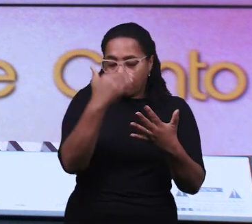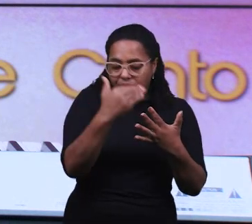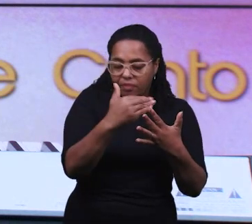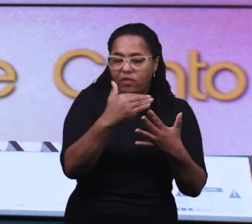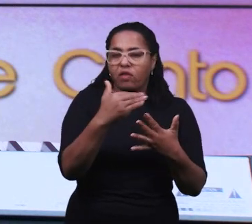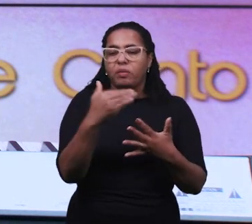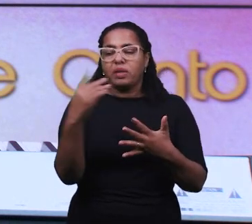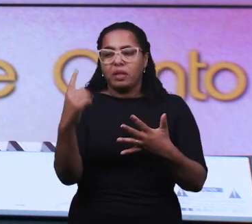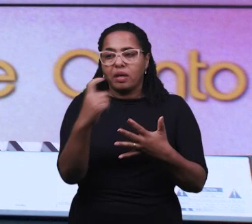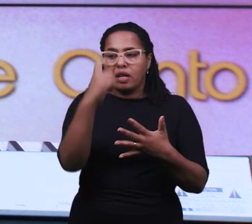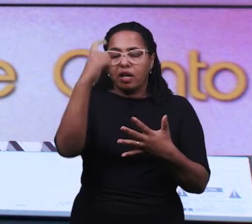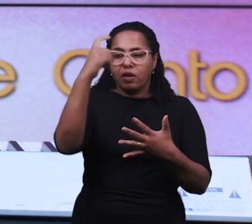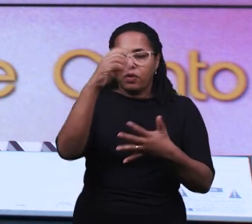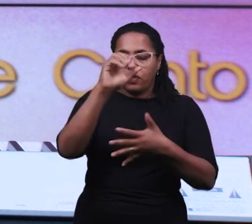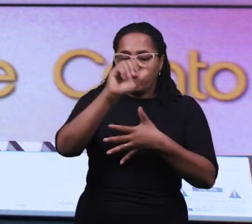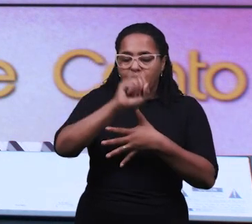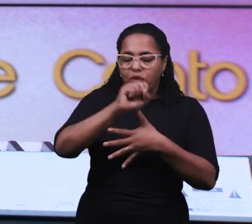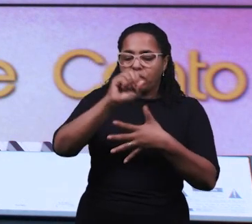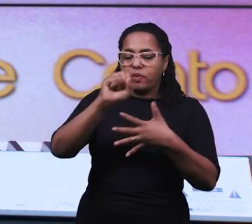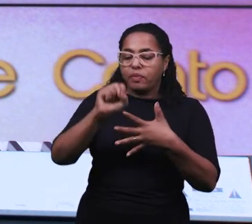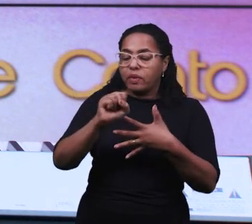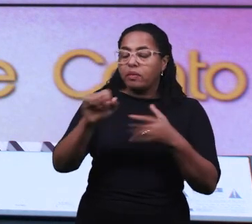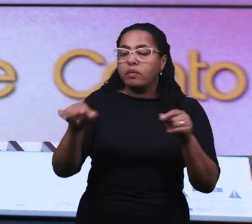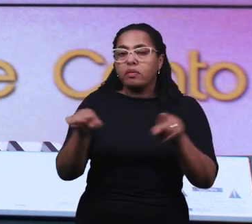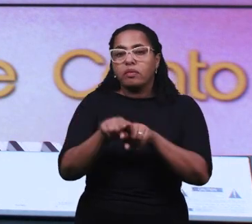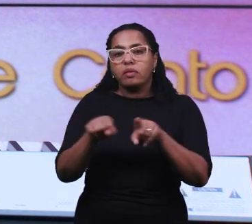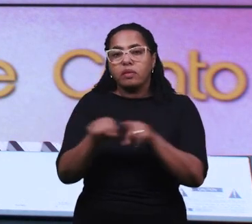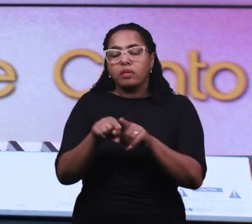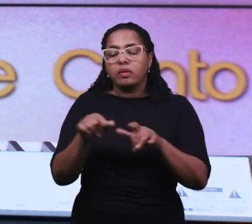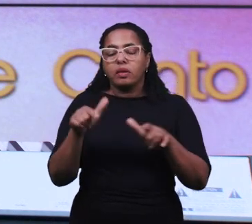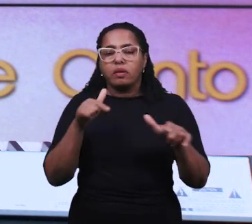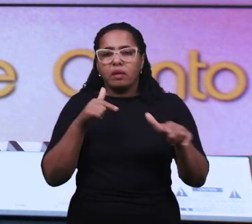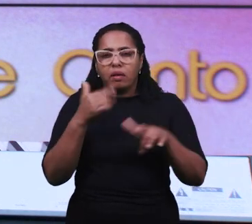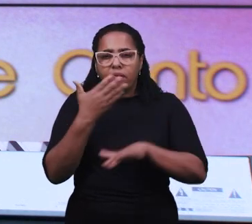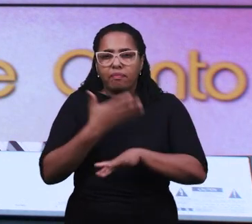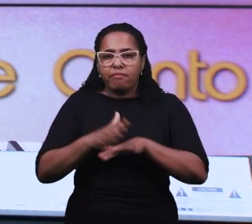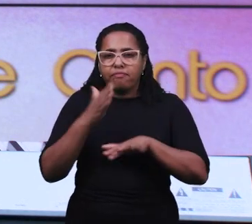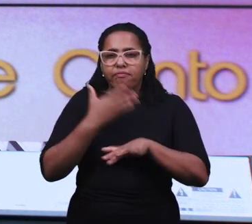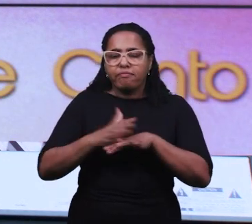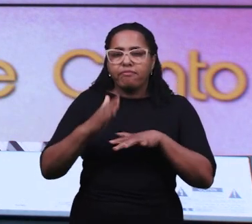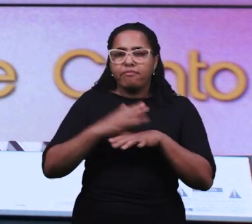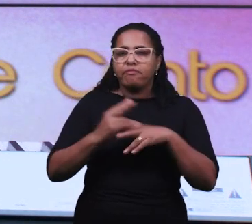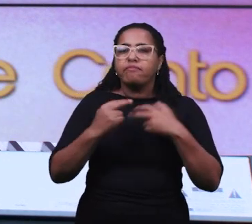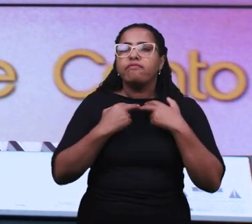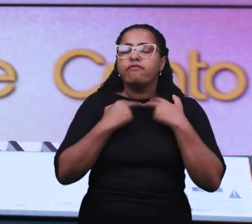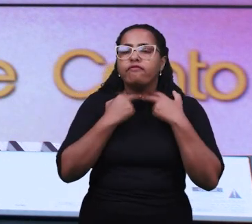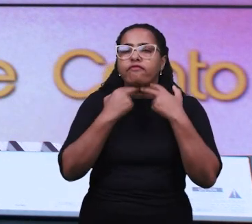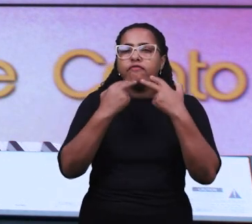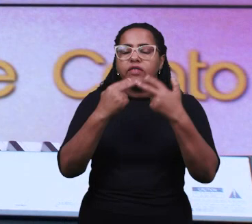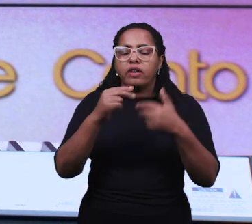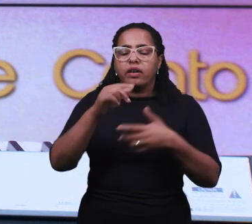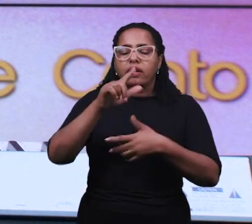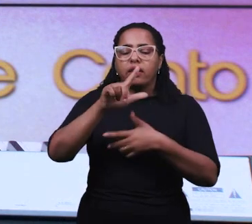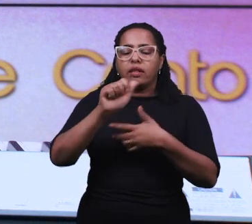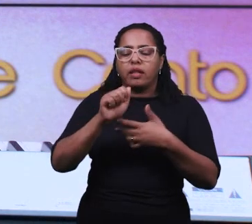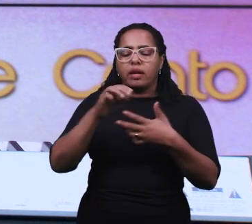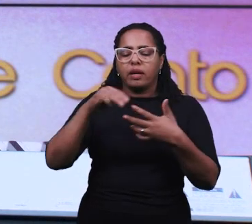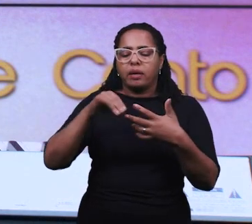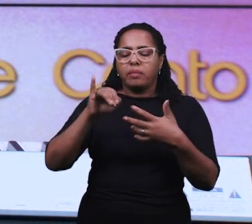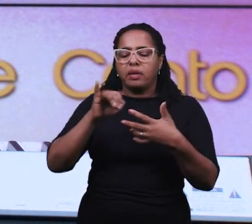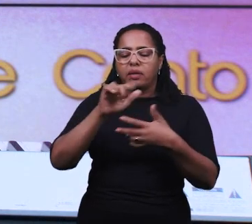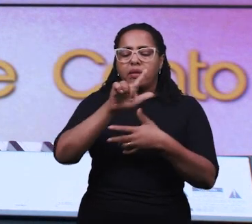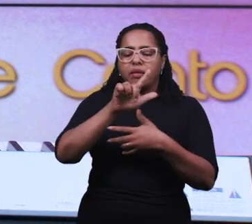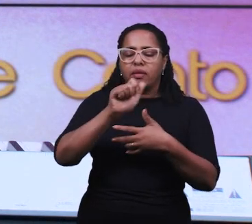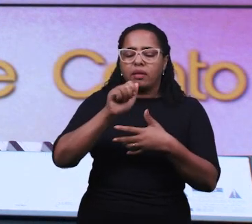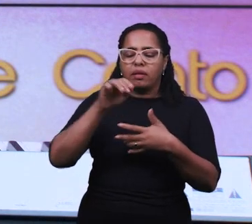diferença de altura das notas e que vão trabalhar também a minha extensão vocal. Lá,